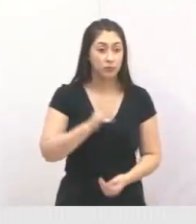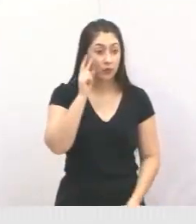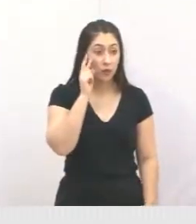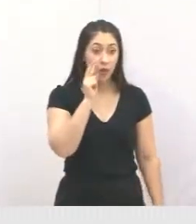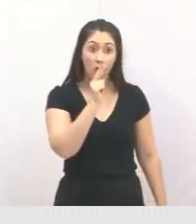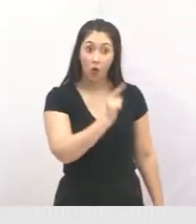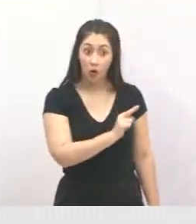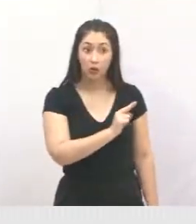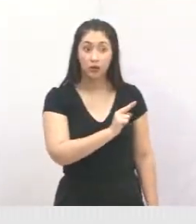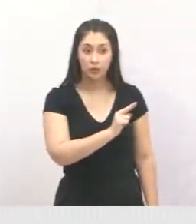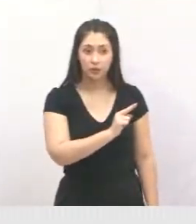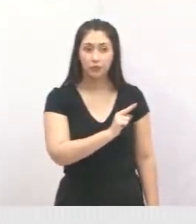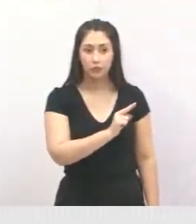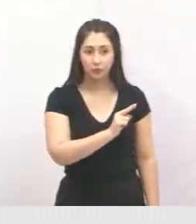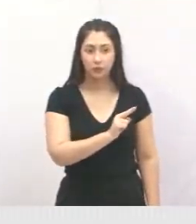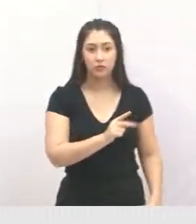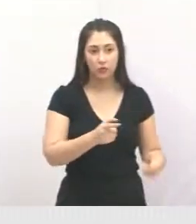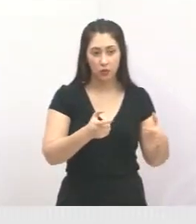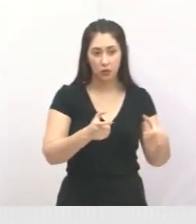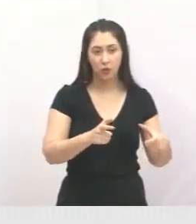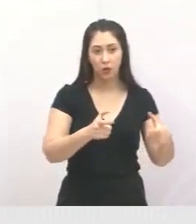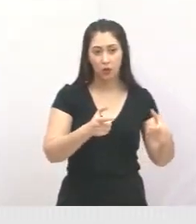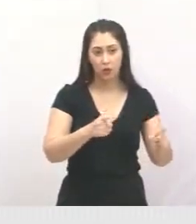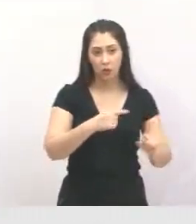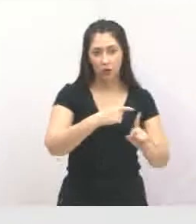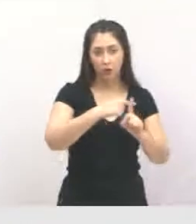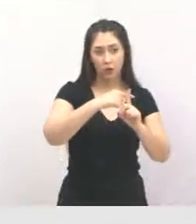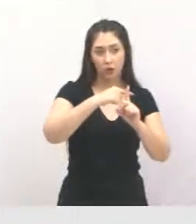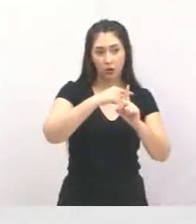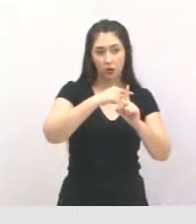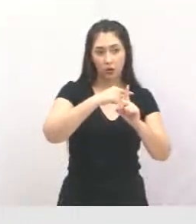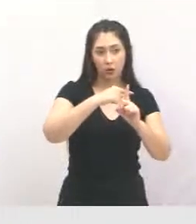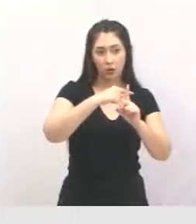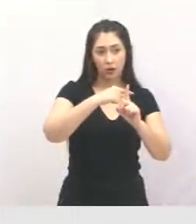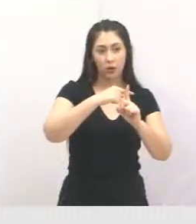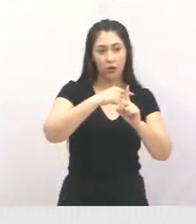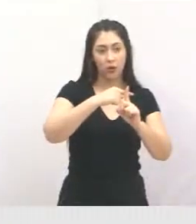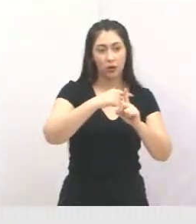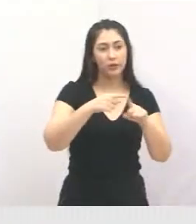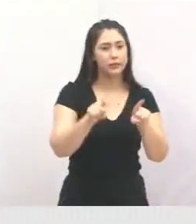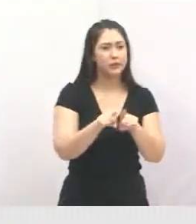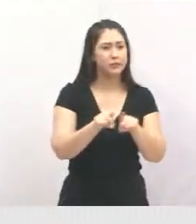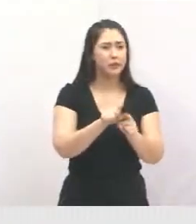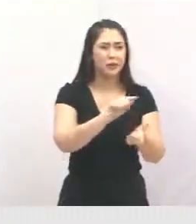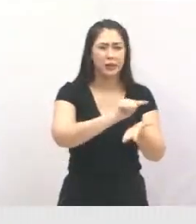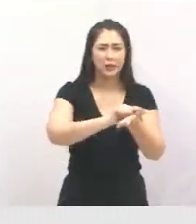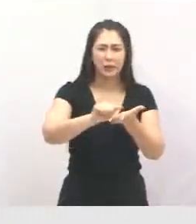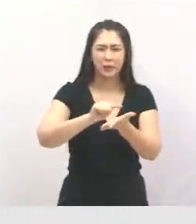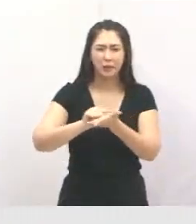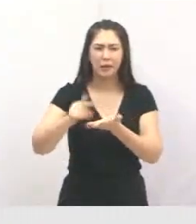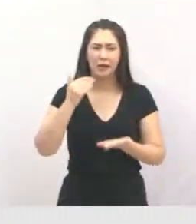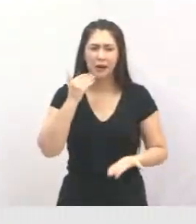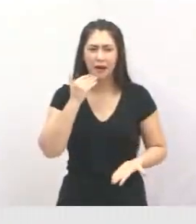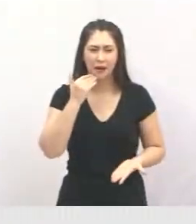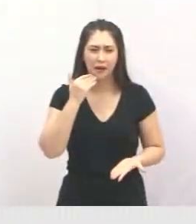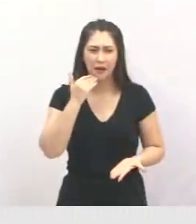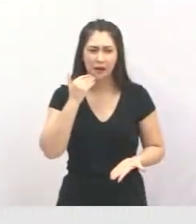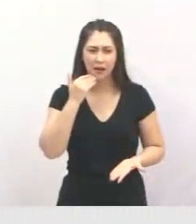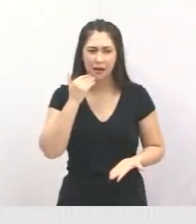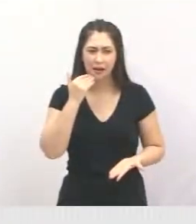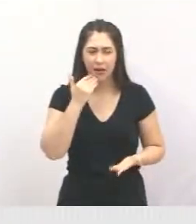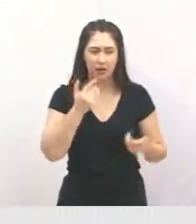Olha a situação desse túmulo, não é? Fora a limpeza precária